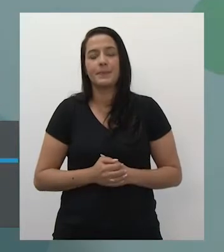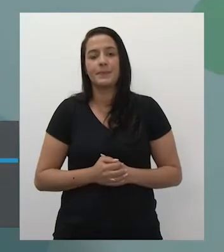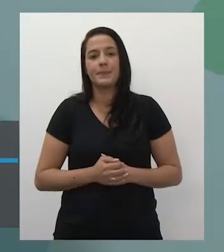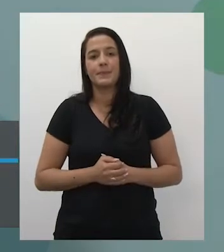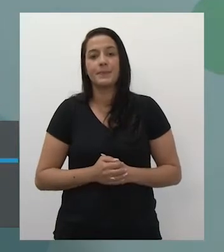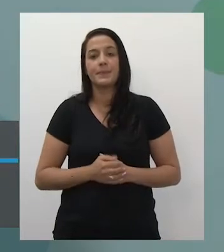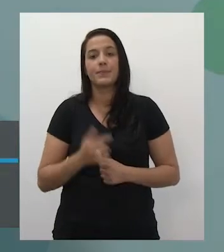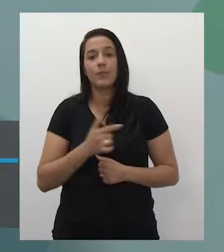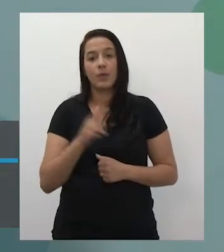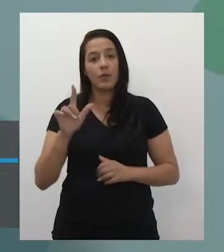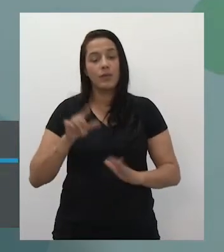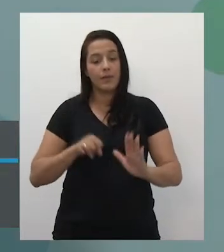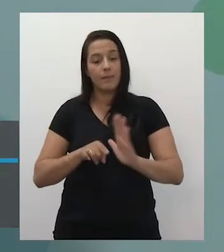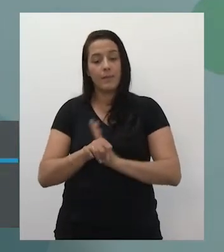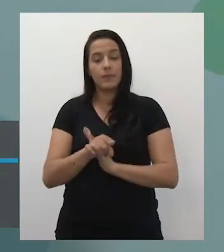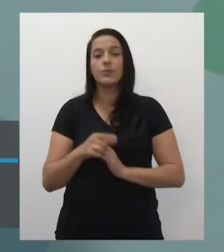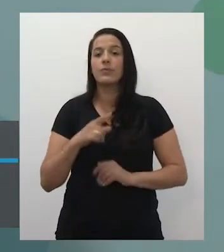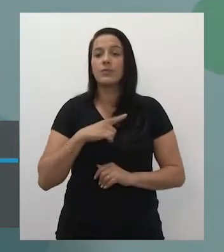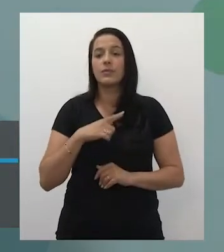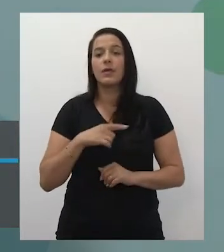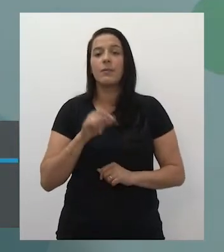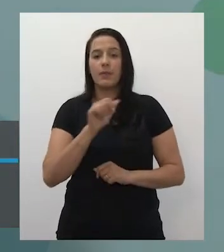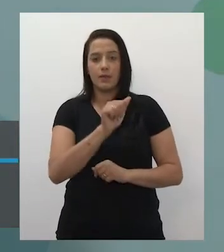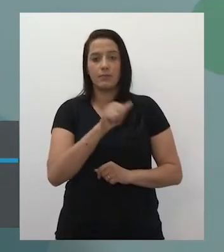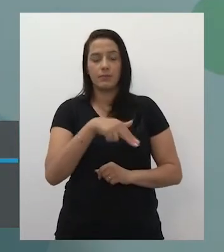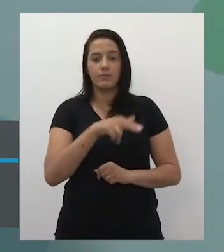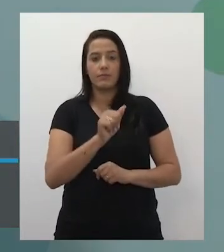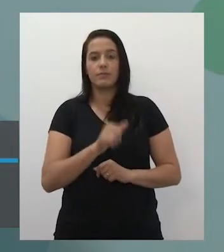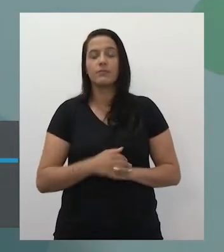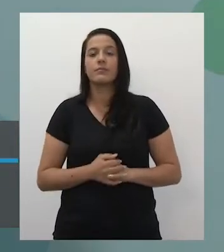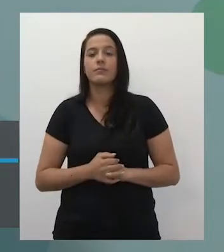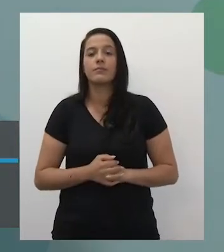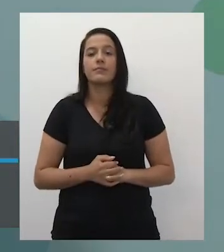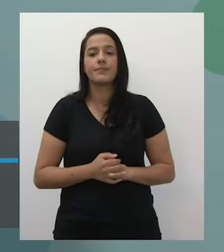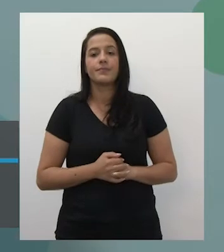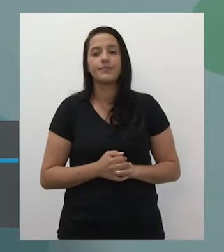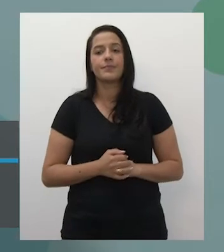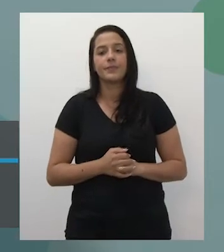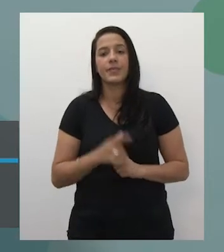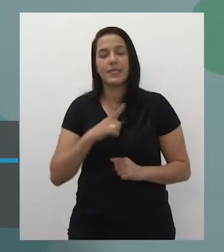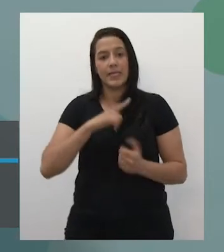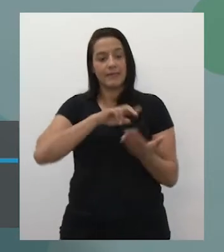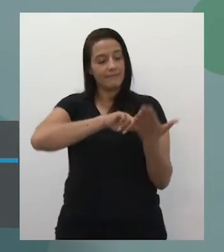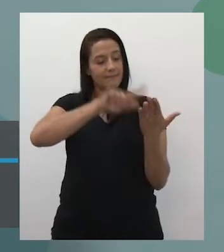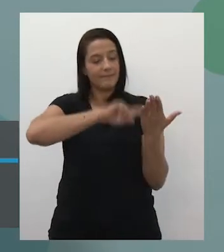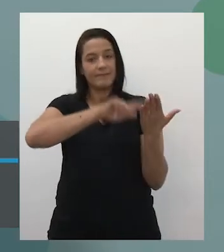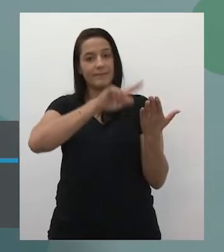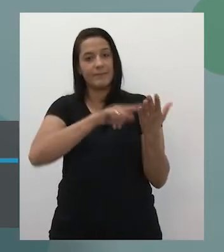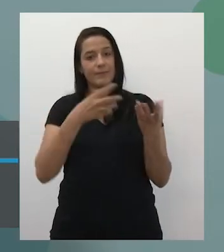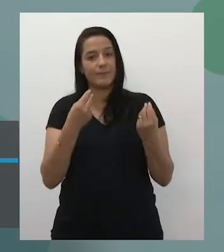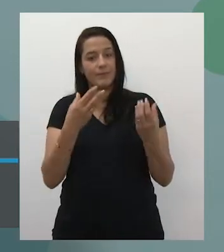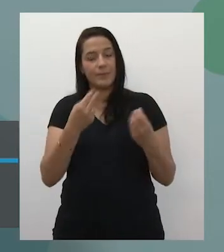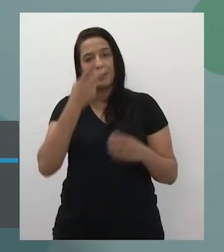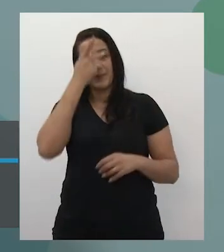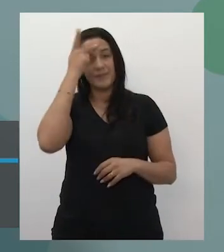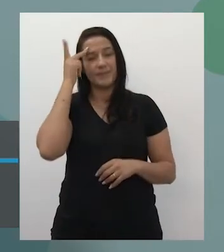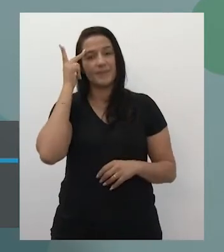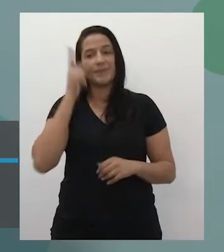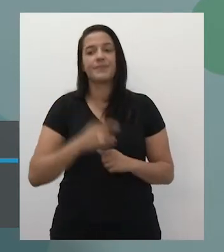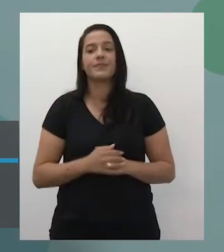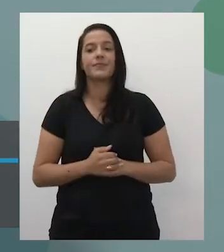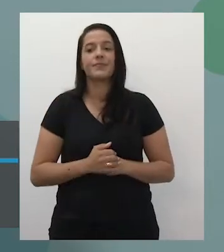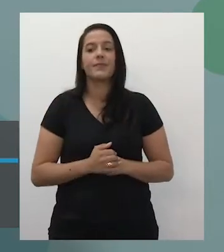falado pela nossa especialista, a Andrea também fez aqui a colocação. A professora Tabata, né,